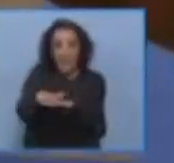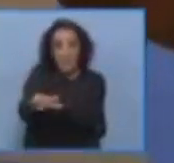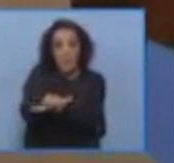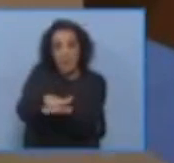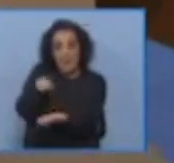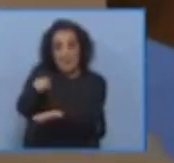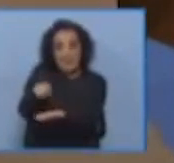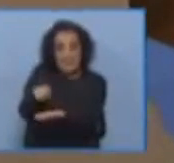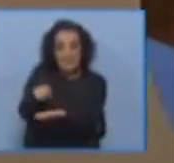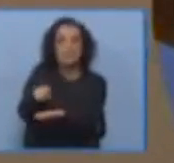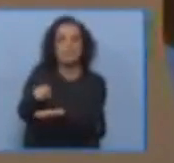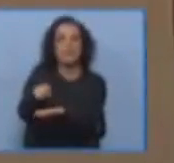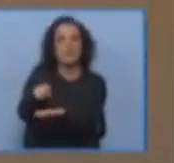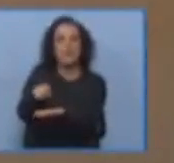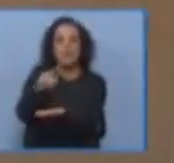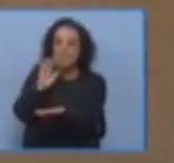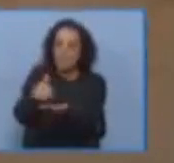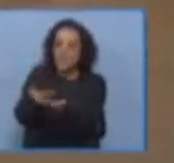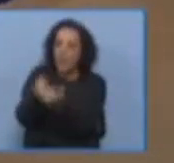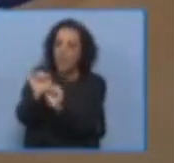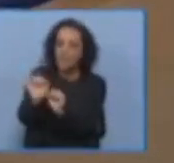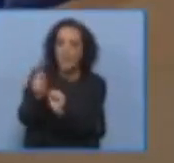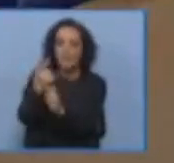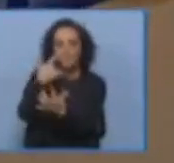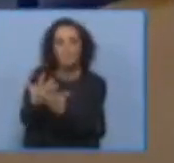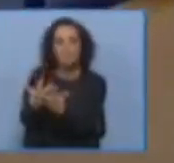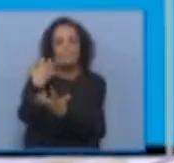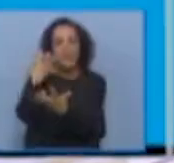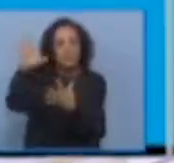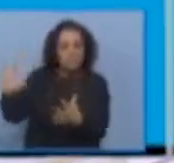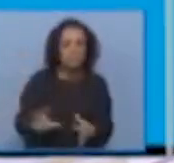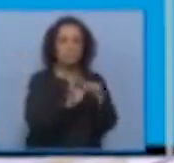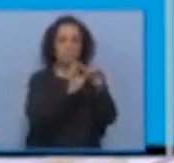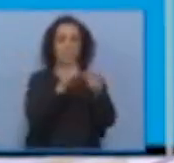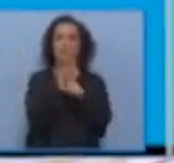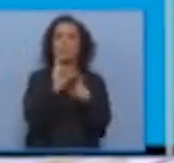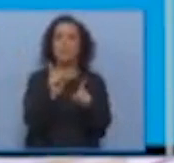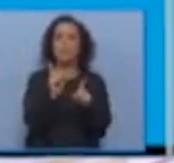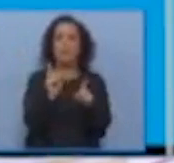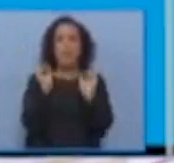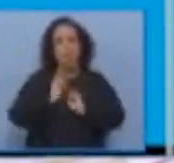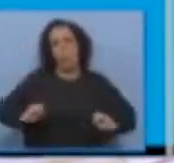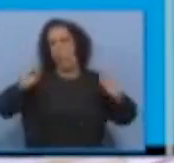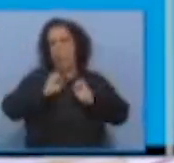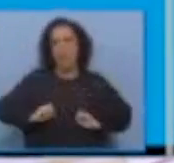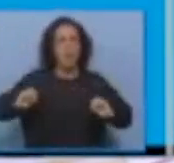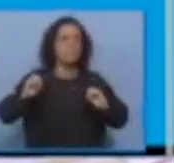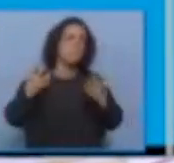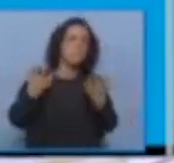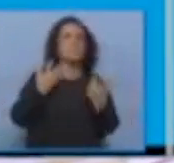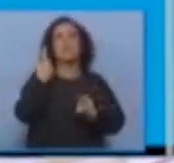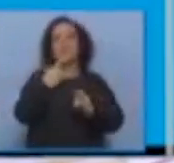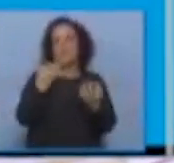que é um dos seus elementos decisivos, porque não há nenhuma religião, embora